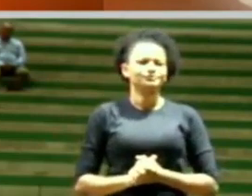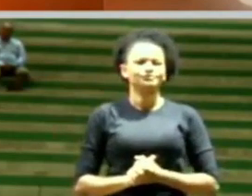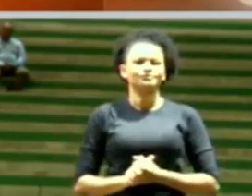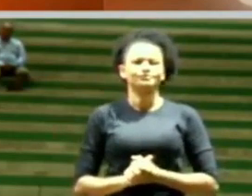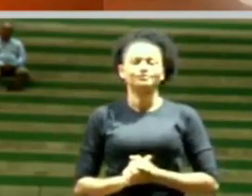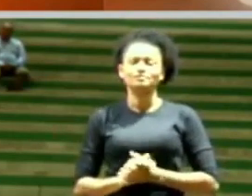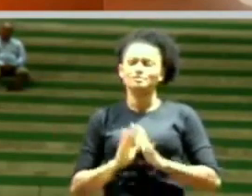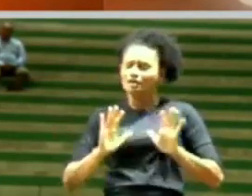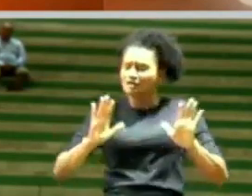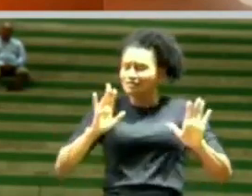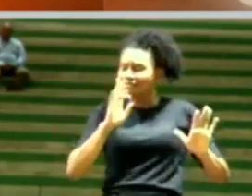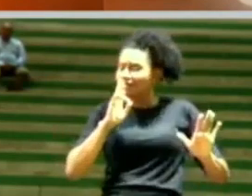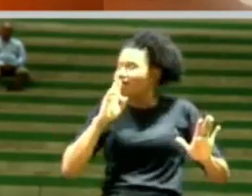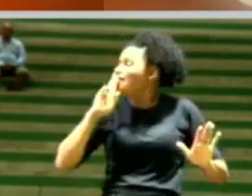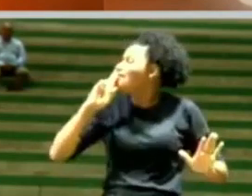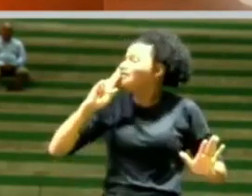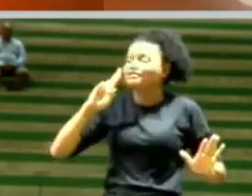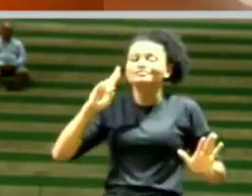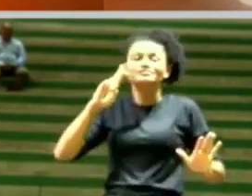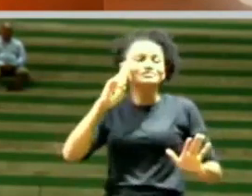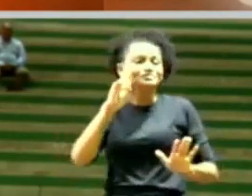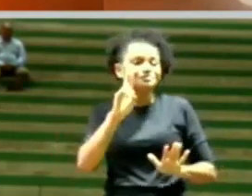que a solução